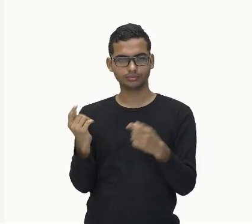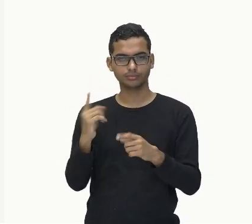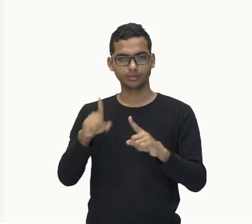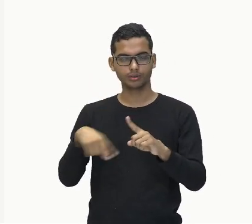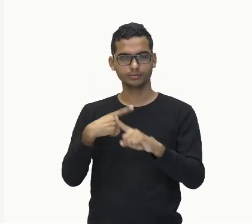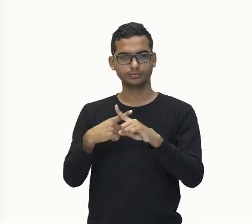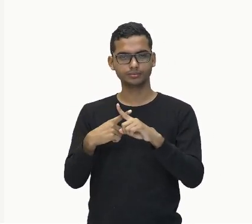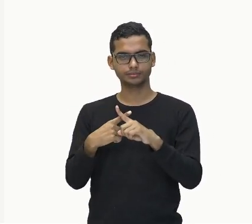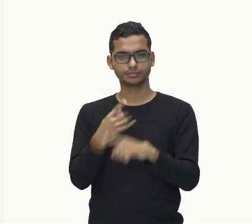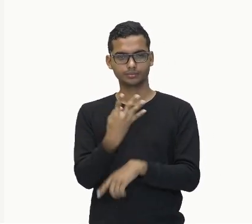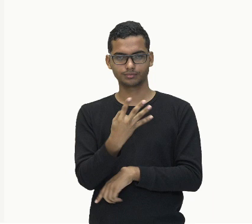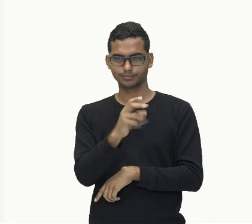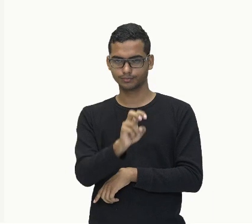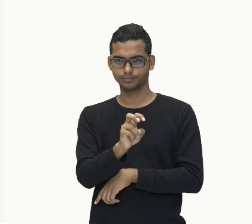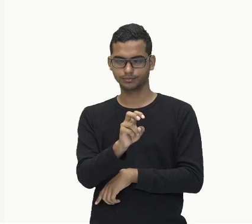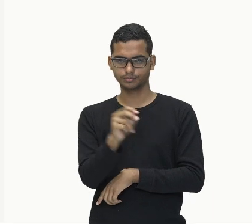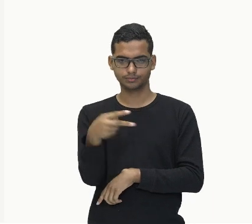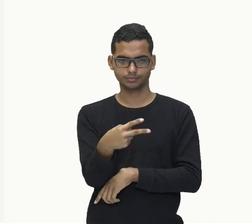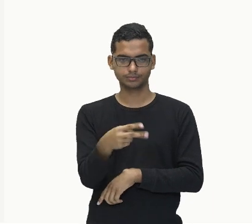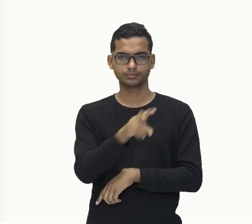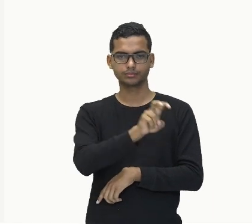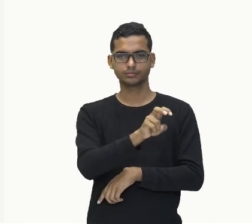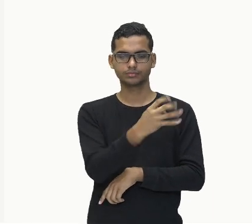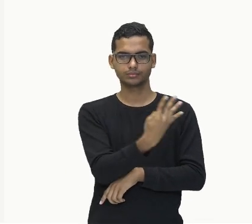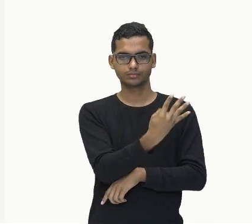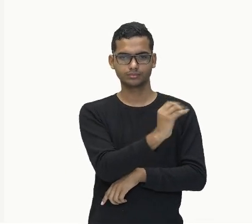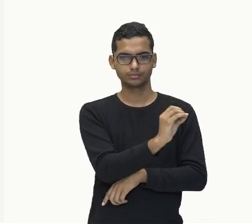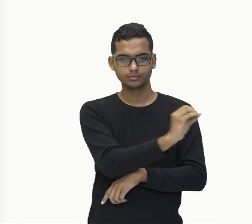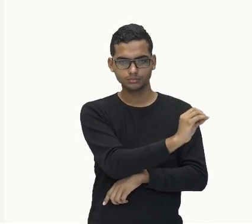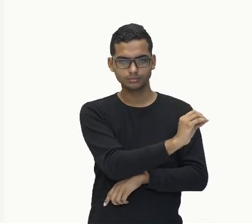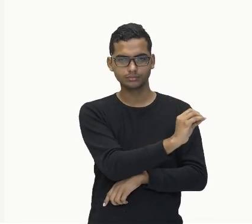120 por 45, que é igual a